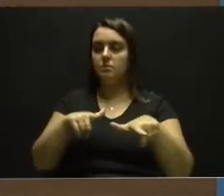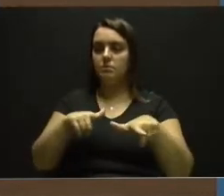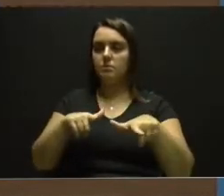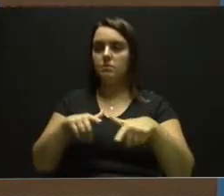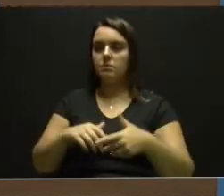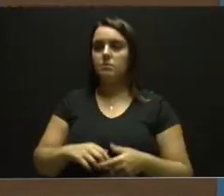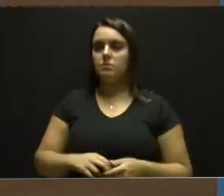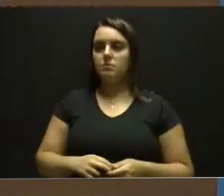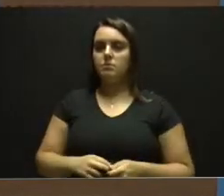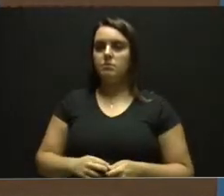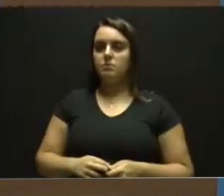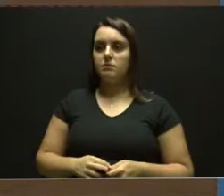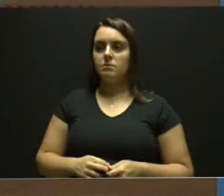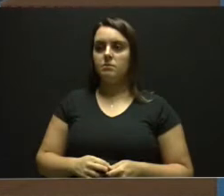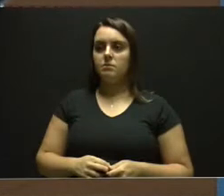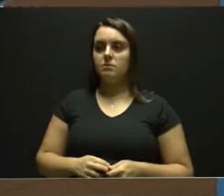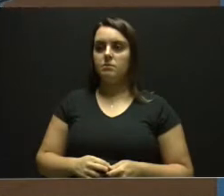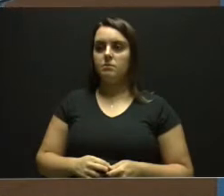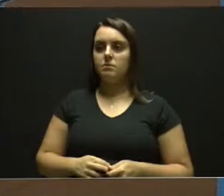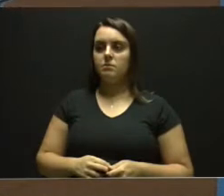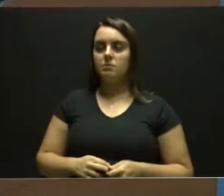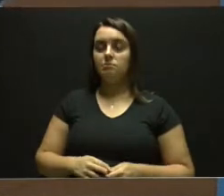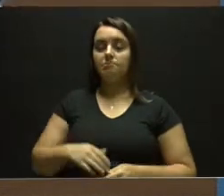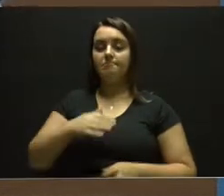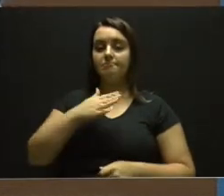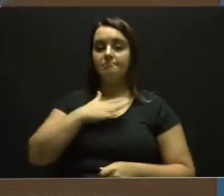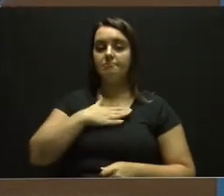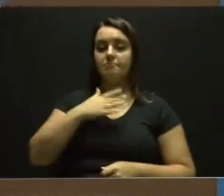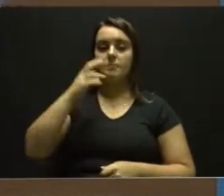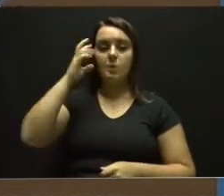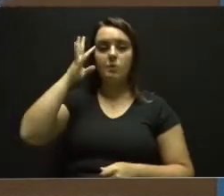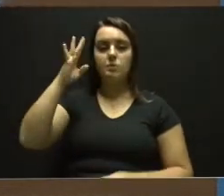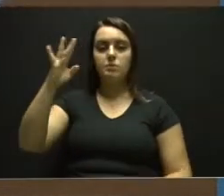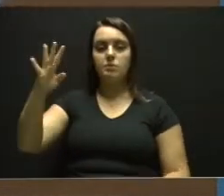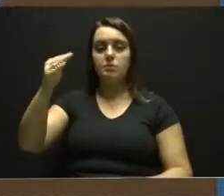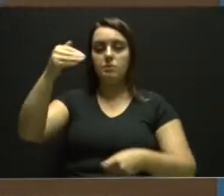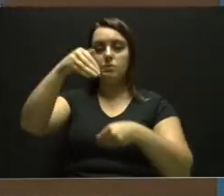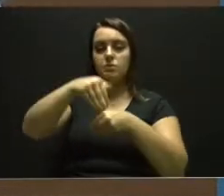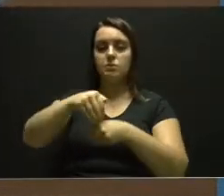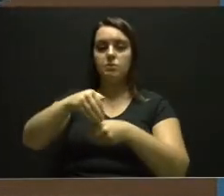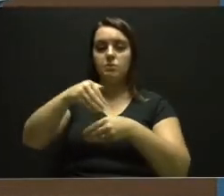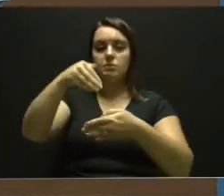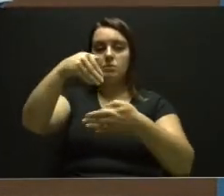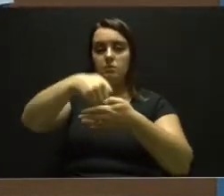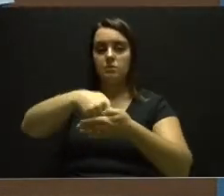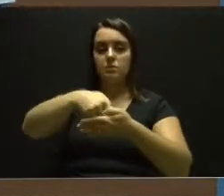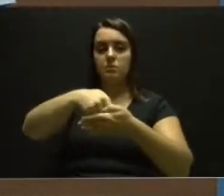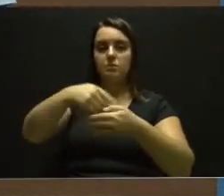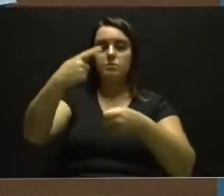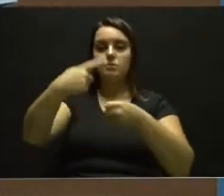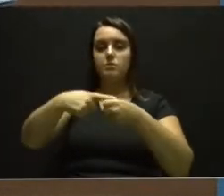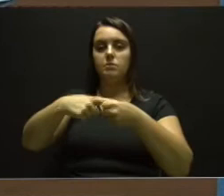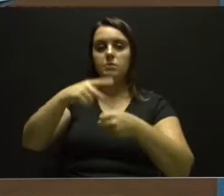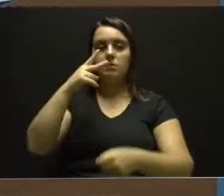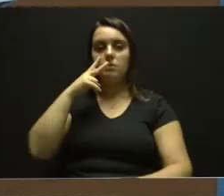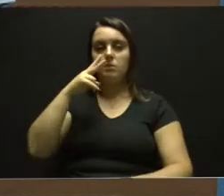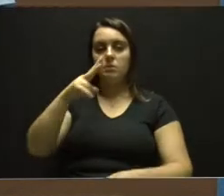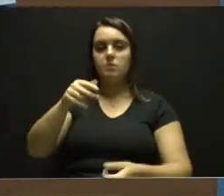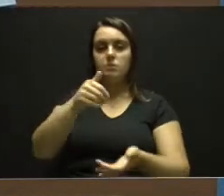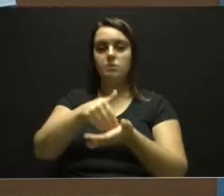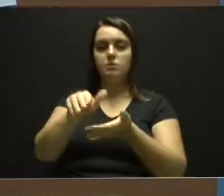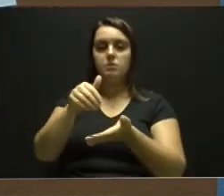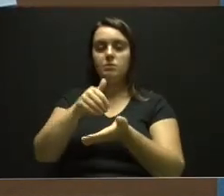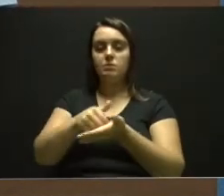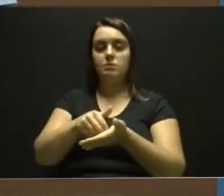vocês a minha mão sonho tempo de cubatão é ver um time profissional para nós tirar as crianças